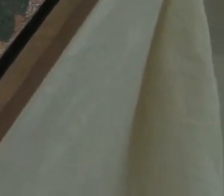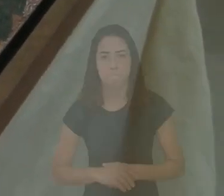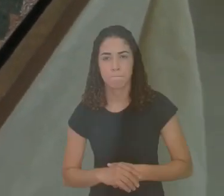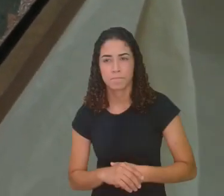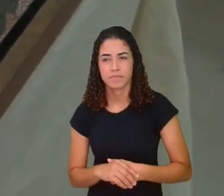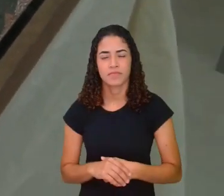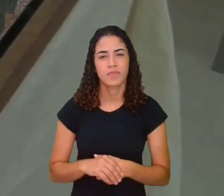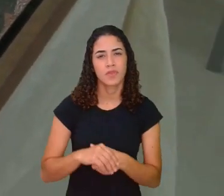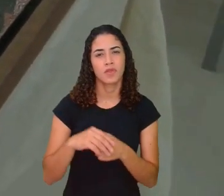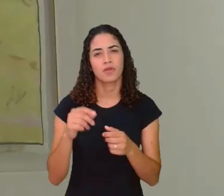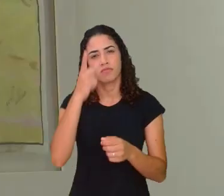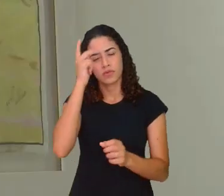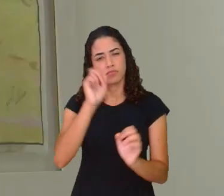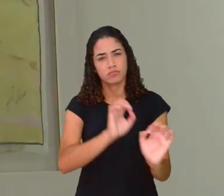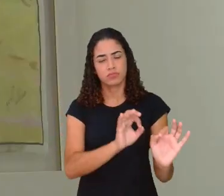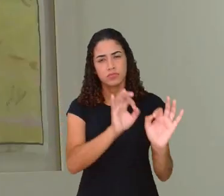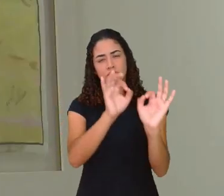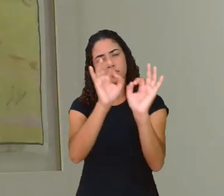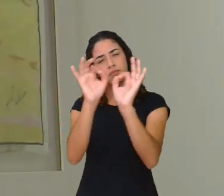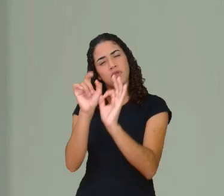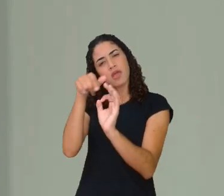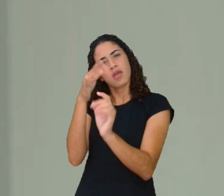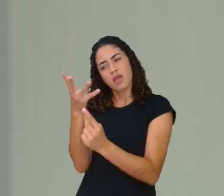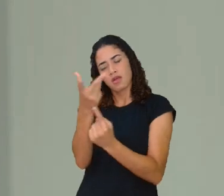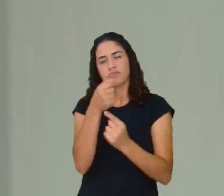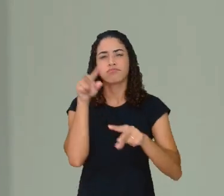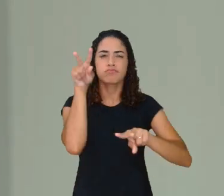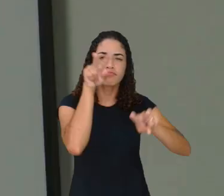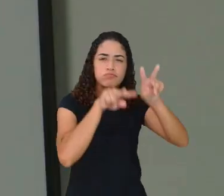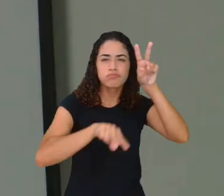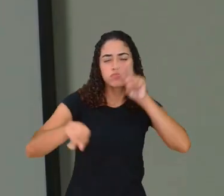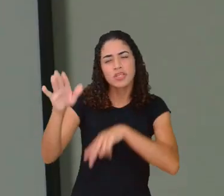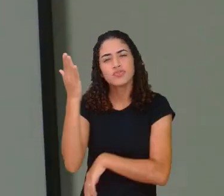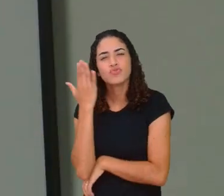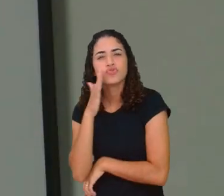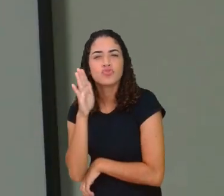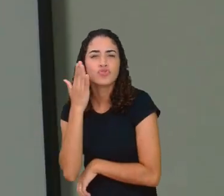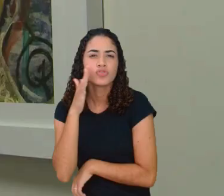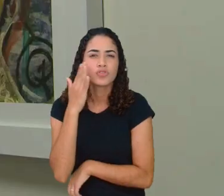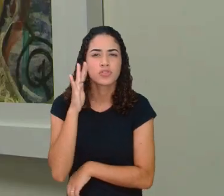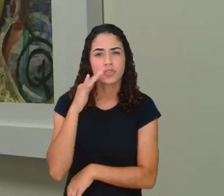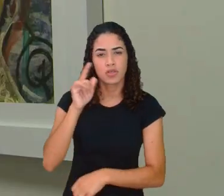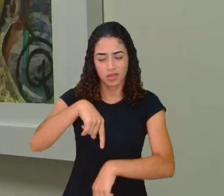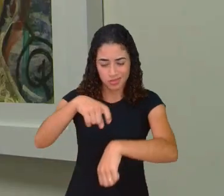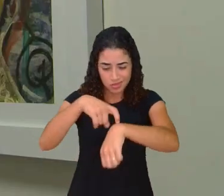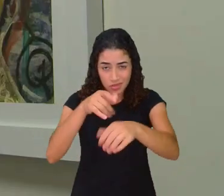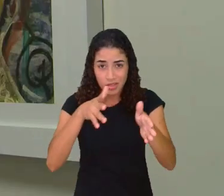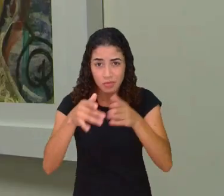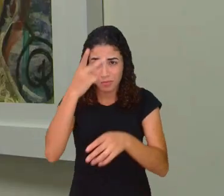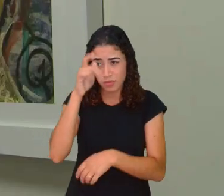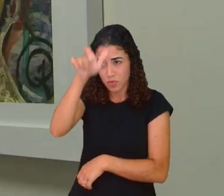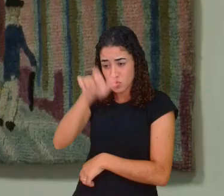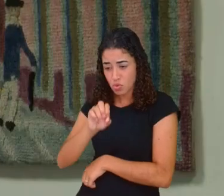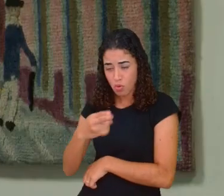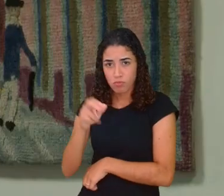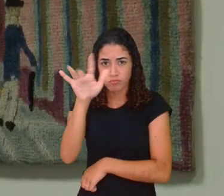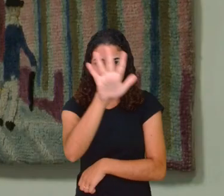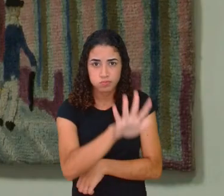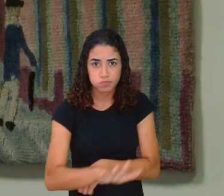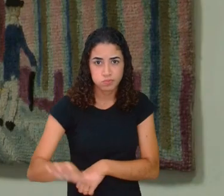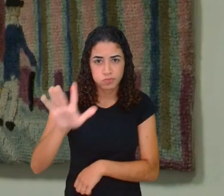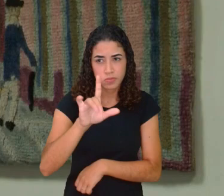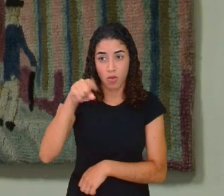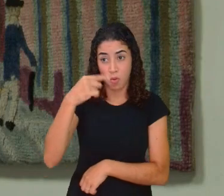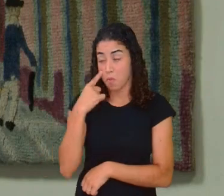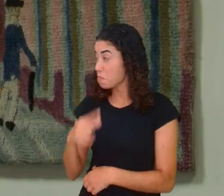Apreciar uma obra é arte. Arte de observar, interpretar, dimensionar um tempo, uma pessoa ou um cenário.